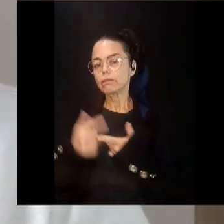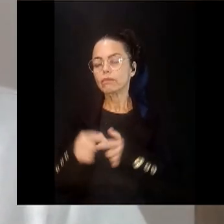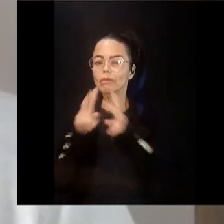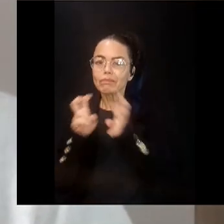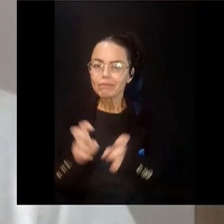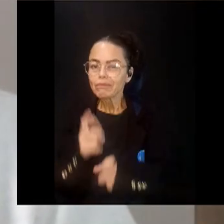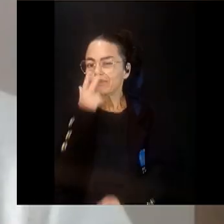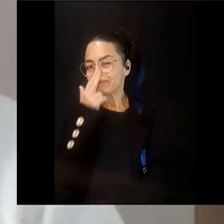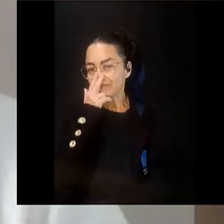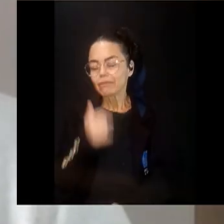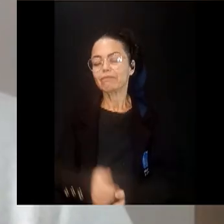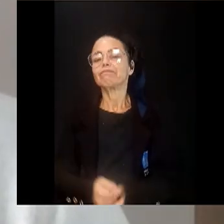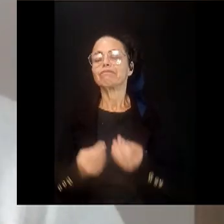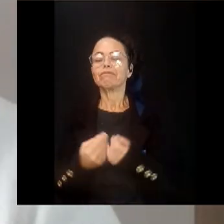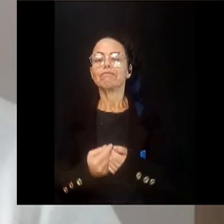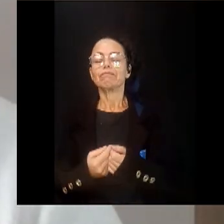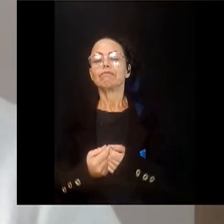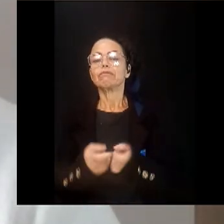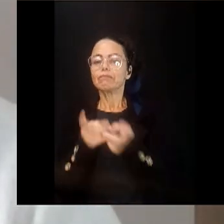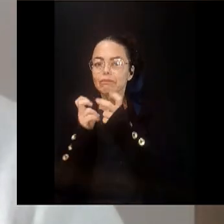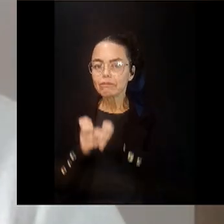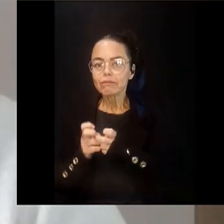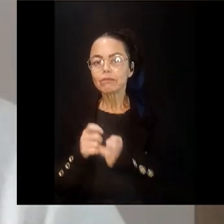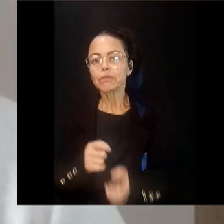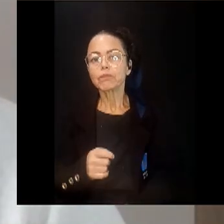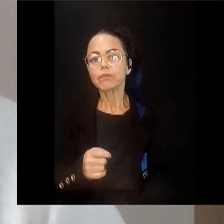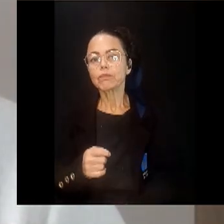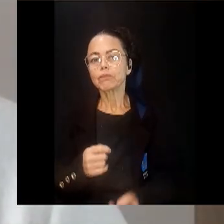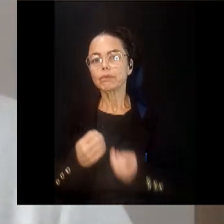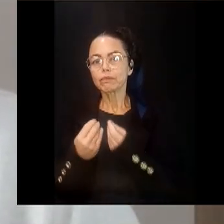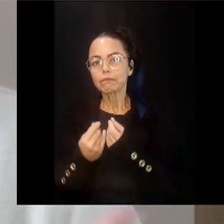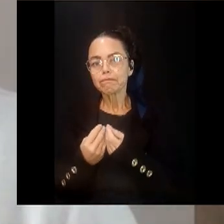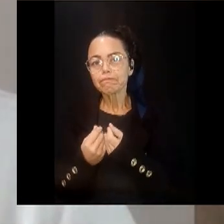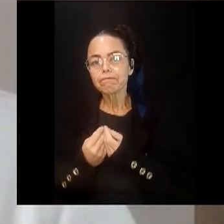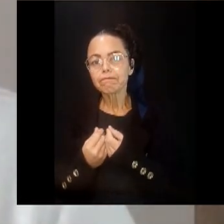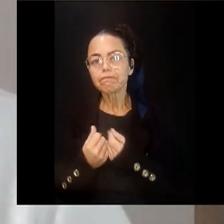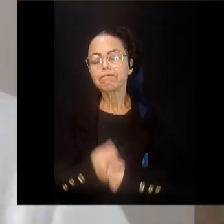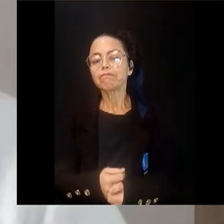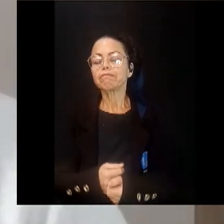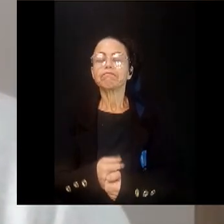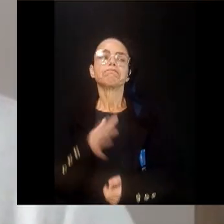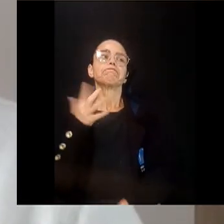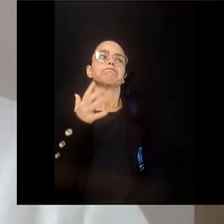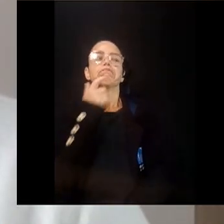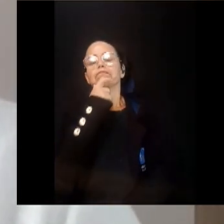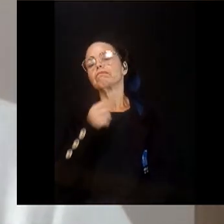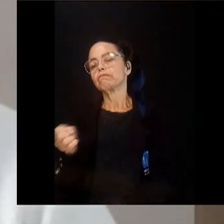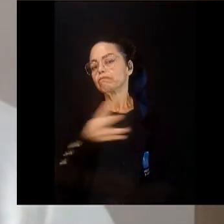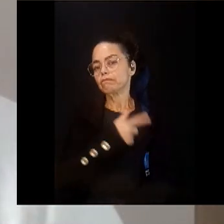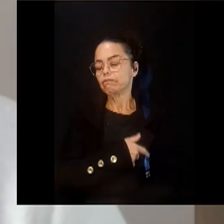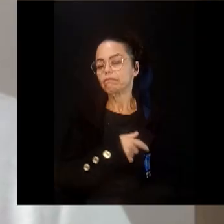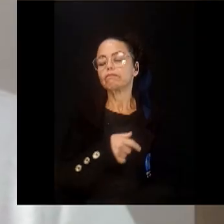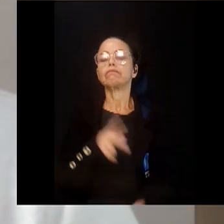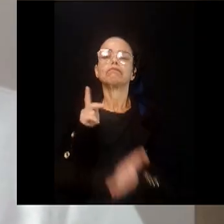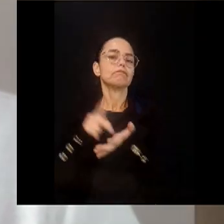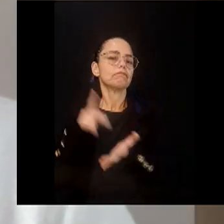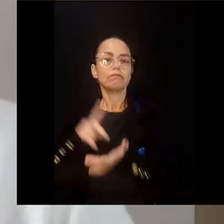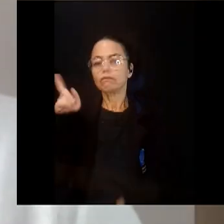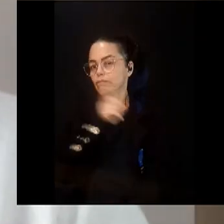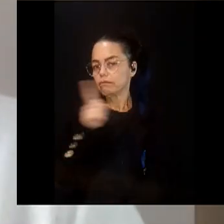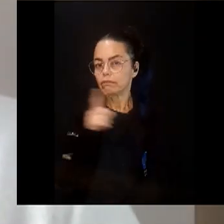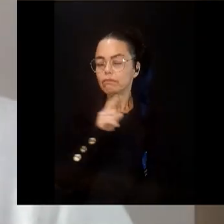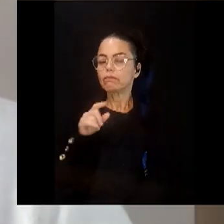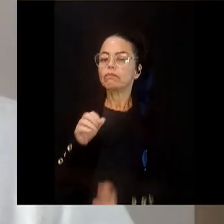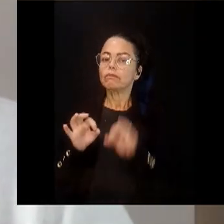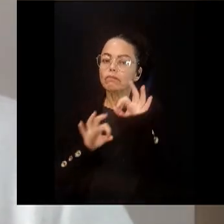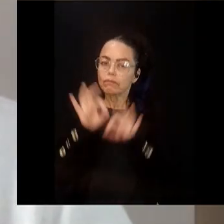ficou visto, né, de modo genérico, que é uma nova redação. Na verdade, ela não é, ela foi atualizada. O tema